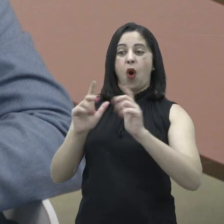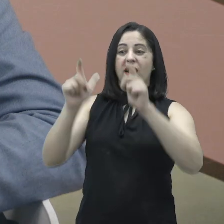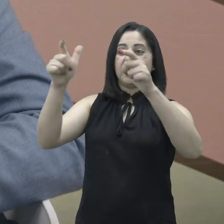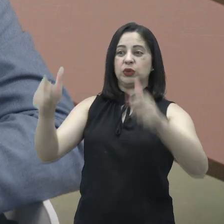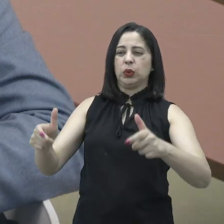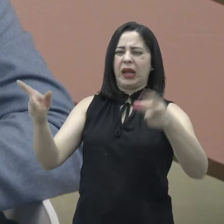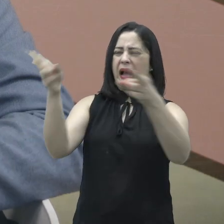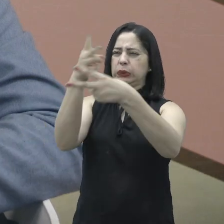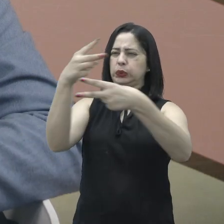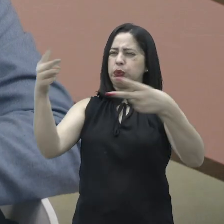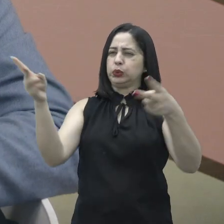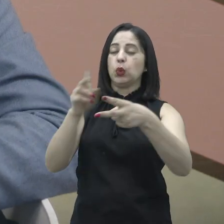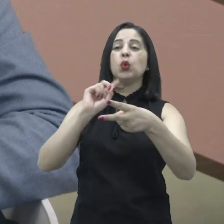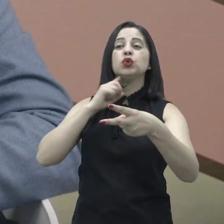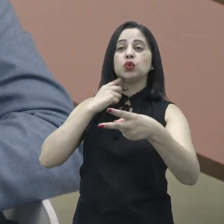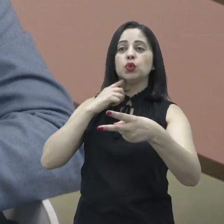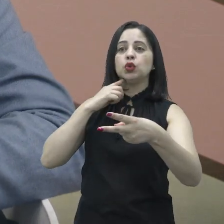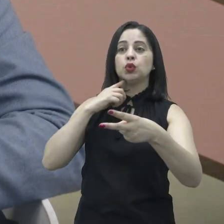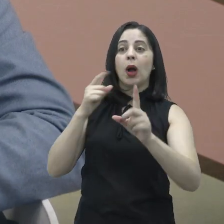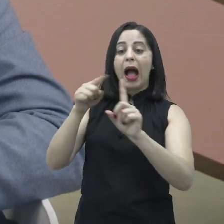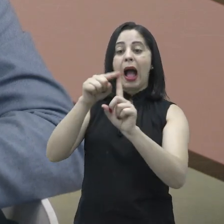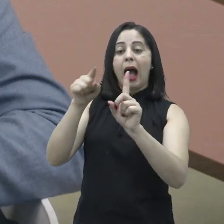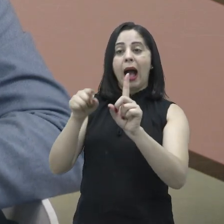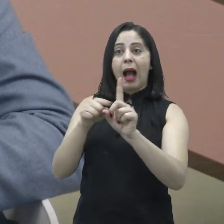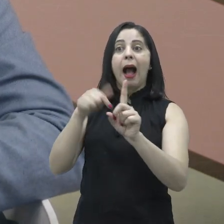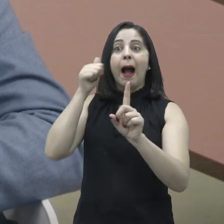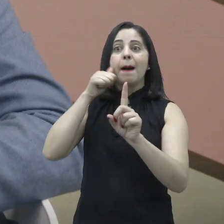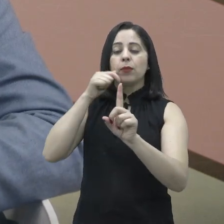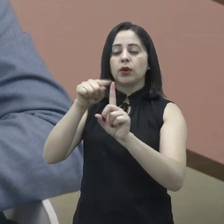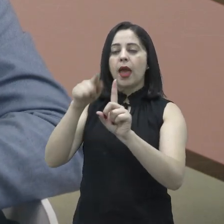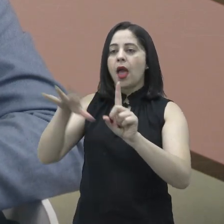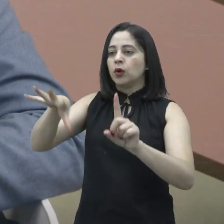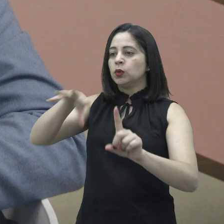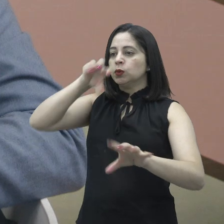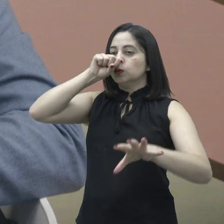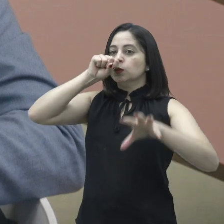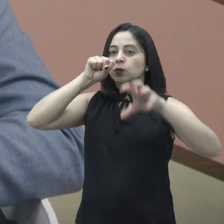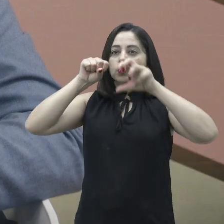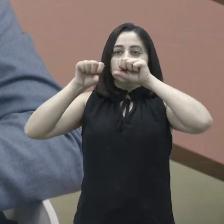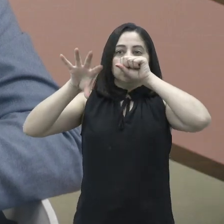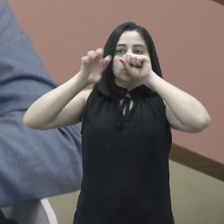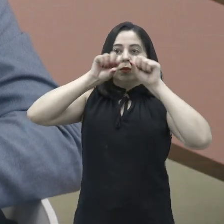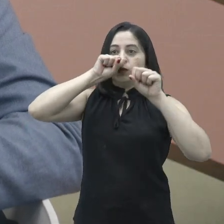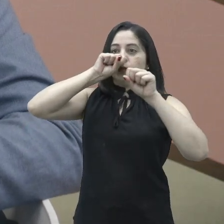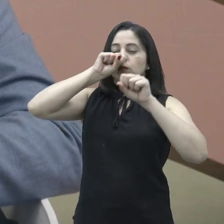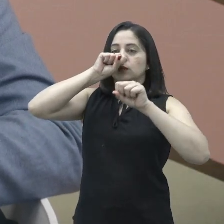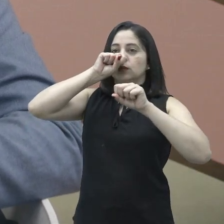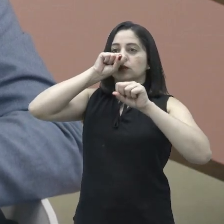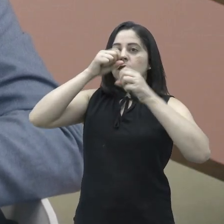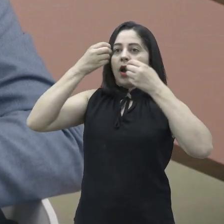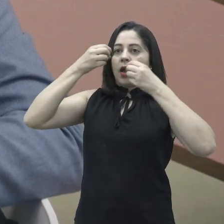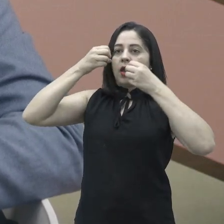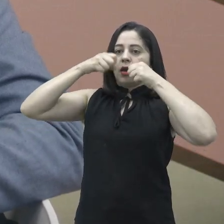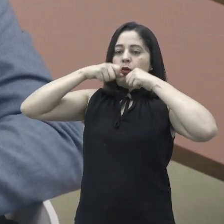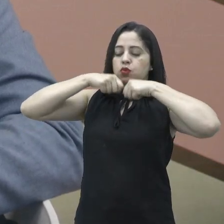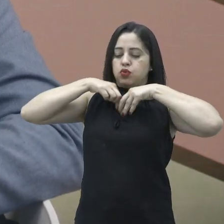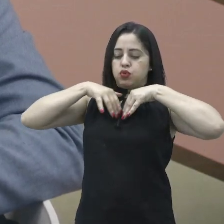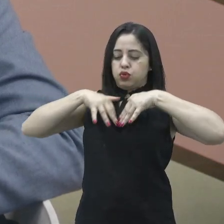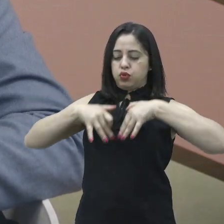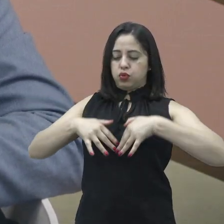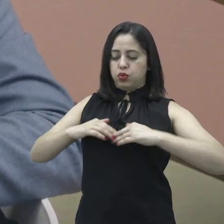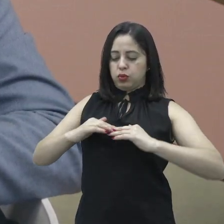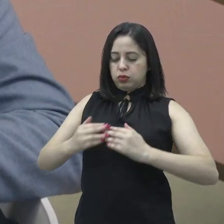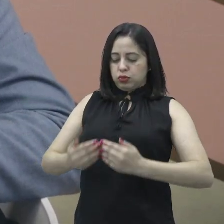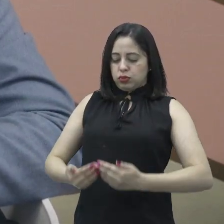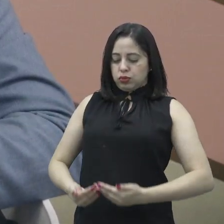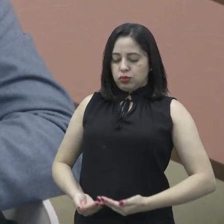gerar sintomas para a criança, mesmo quando ainda é bebezinho, quando é um feto, até no momento que ela nasce, com sintomas no início da vida. Então,